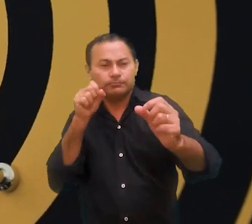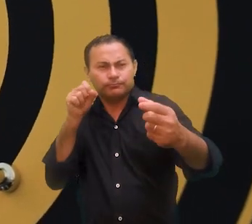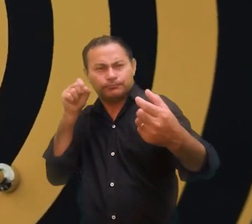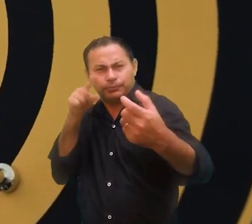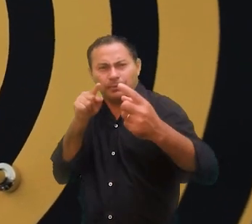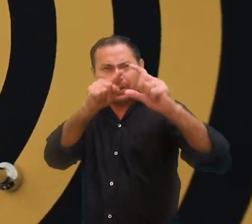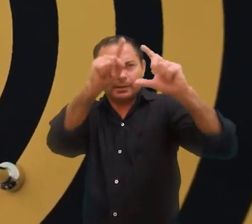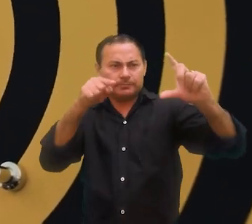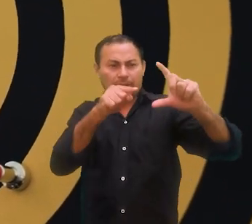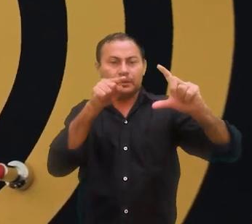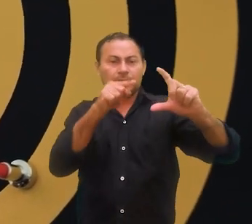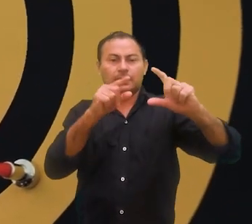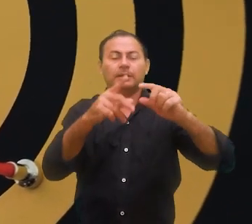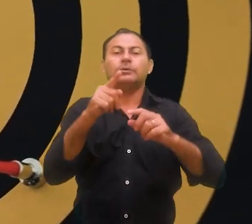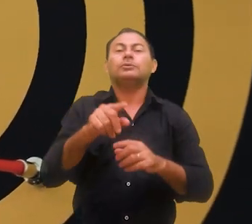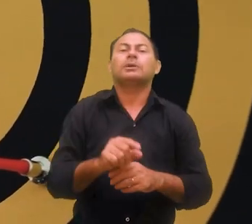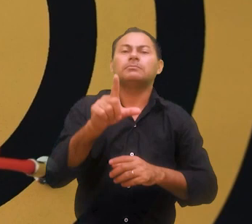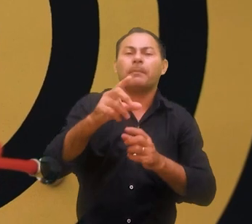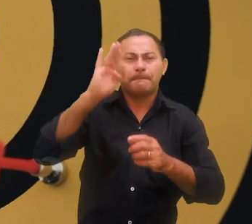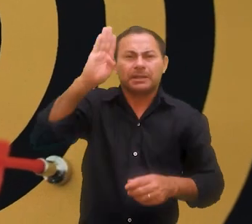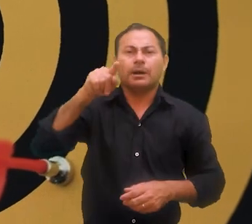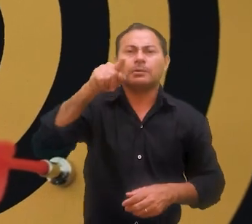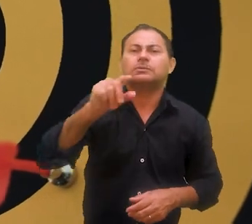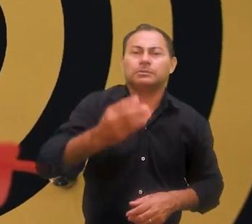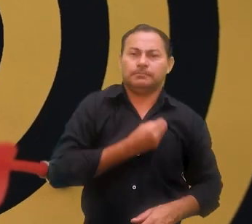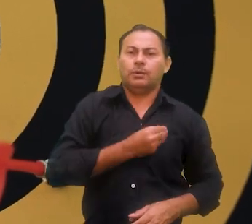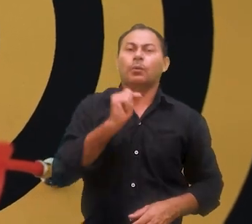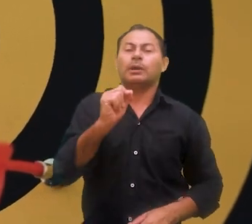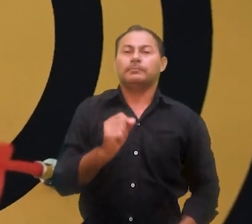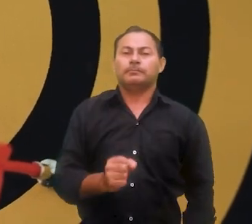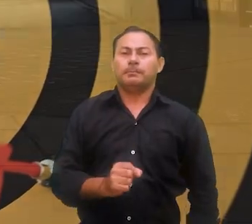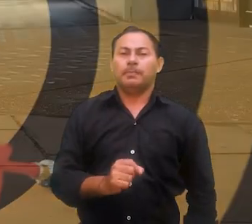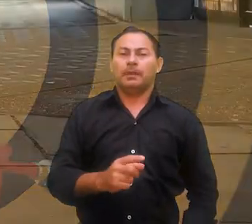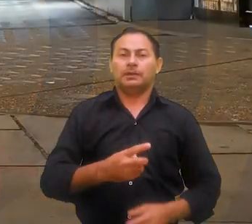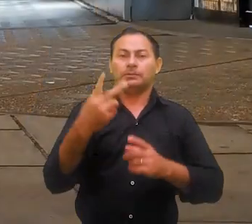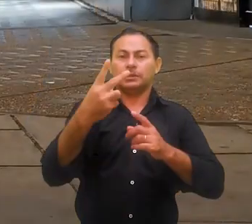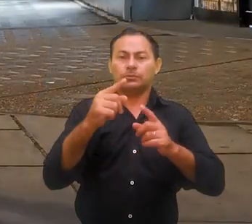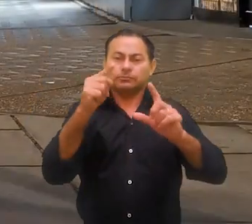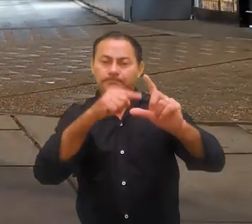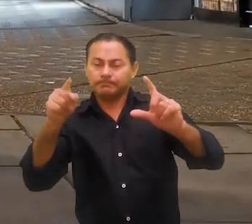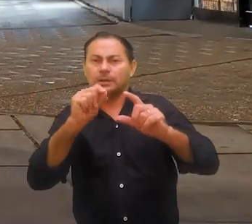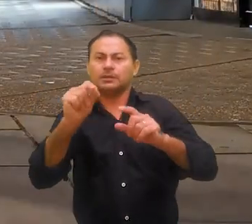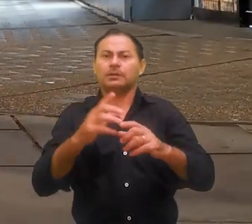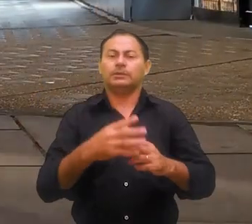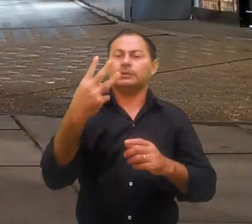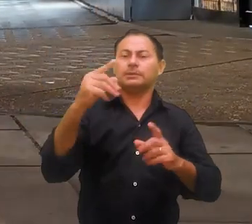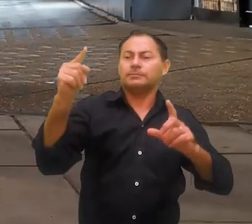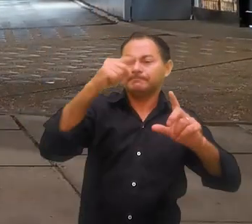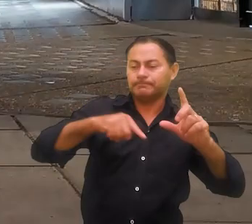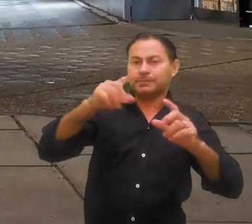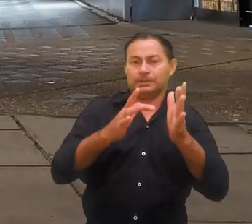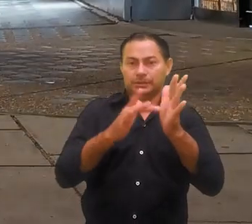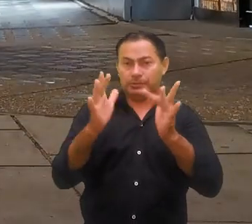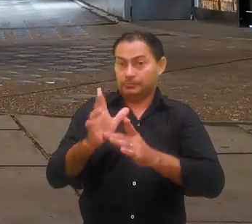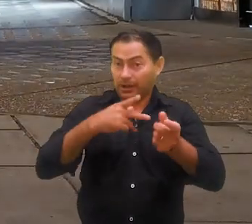deve acertar. O que está no centro das suas prioridades? O que está no segundo círculo? E